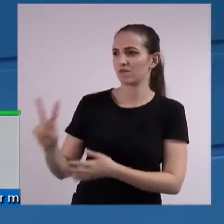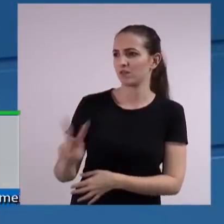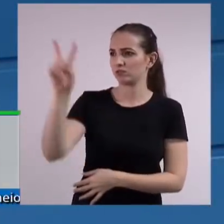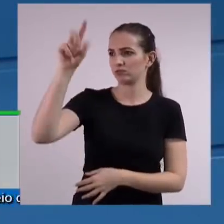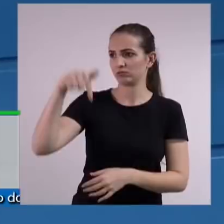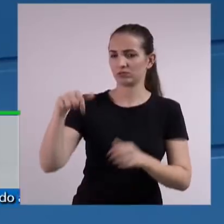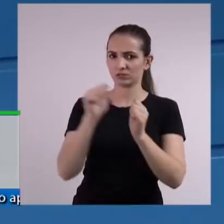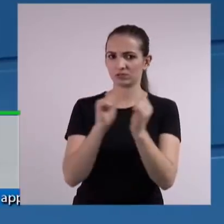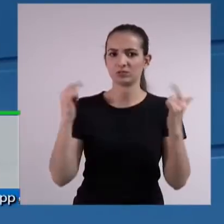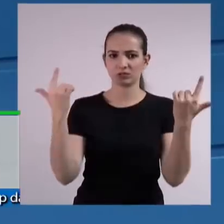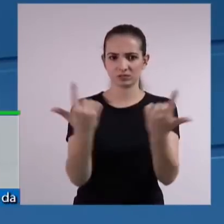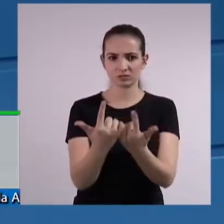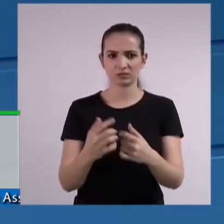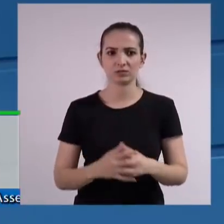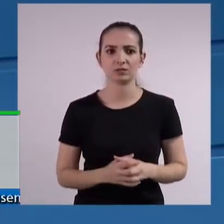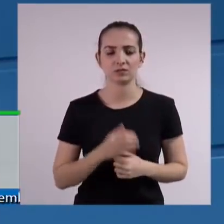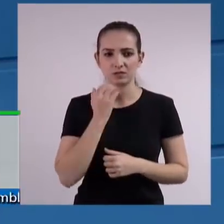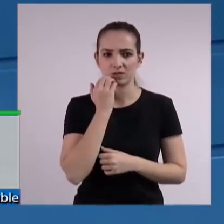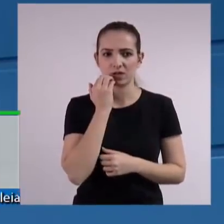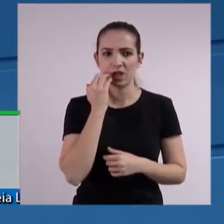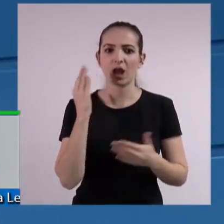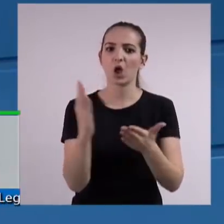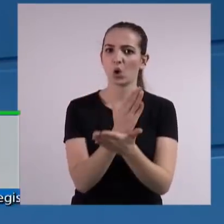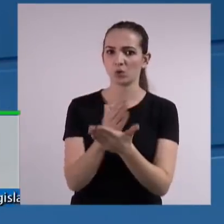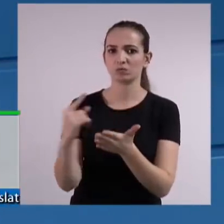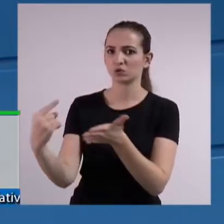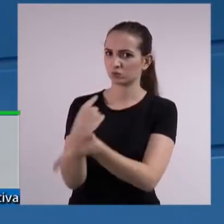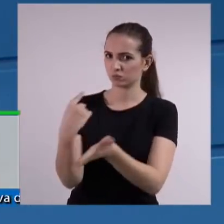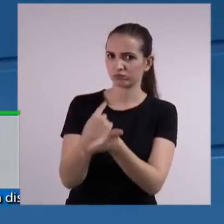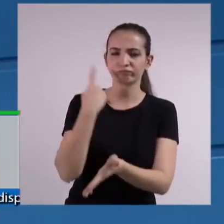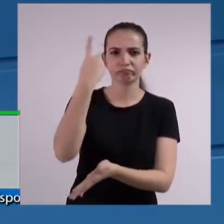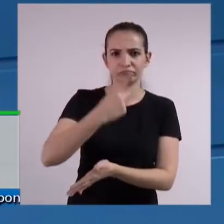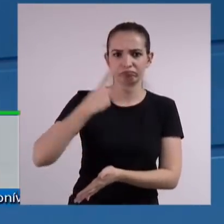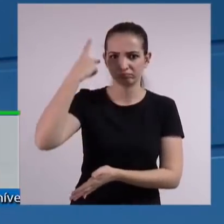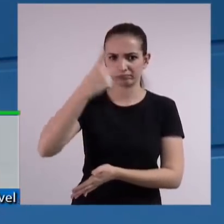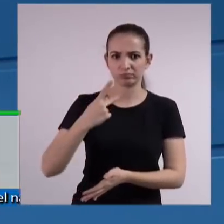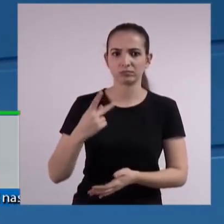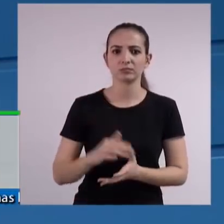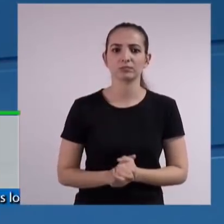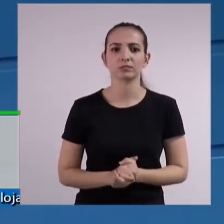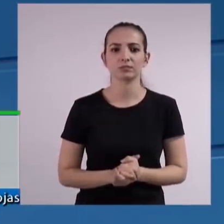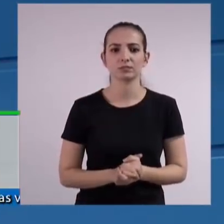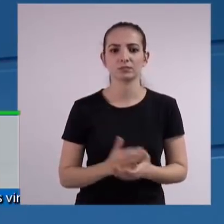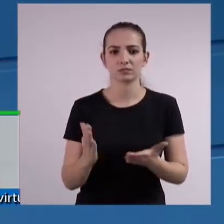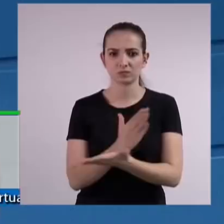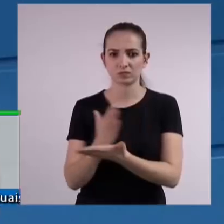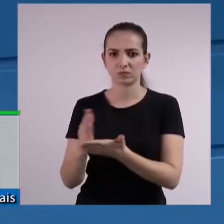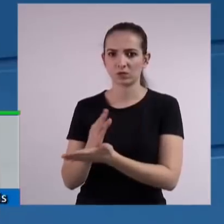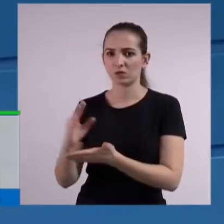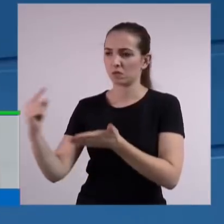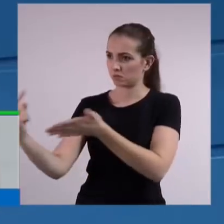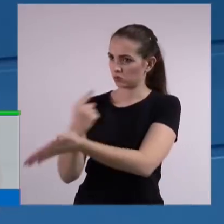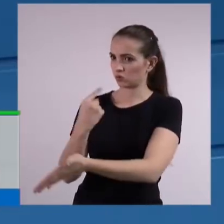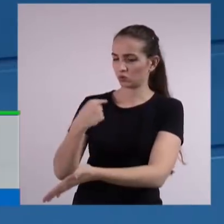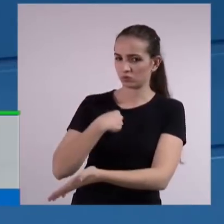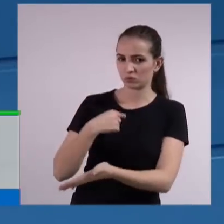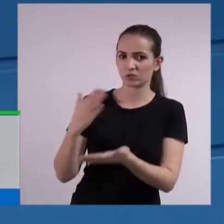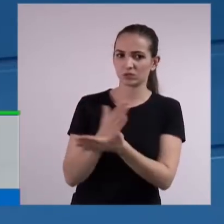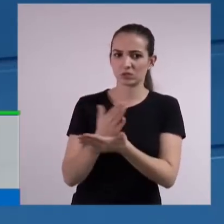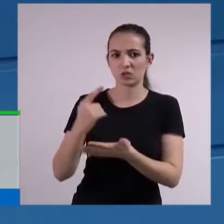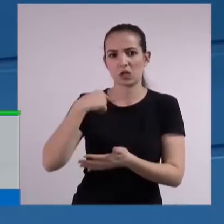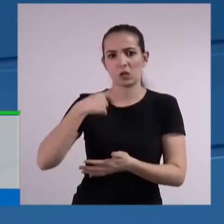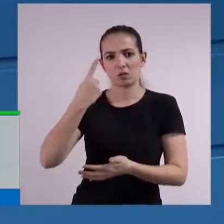casa, primeiro por algumas consultas políticas que Vossa Excelência fez, que eu até, comigo, que eu